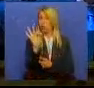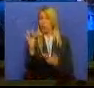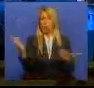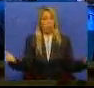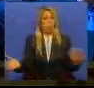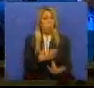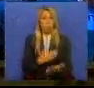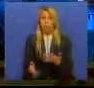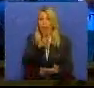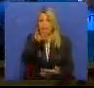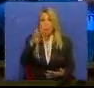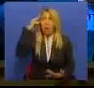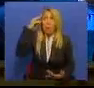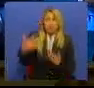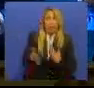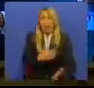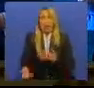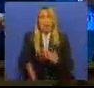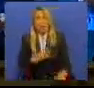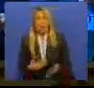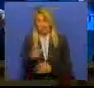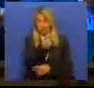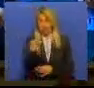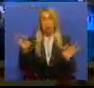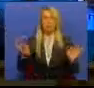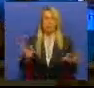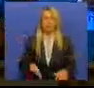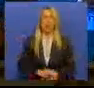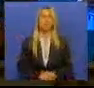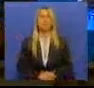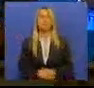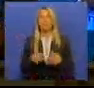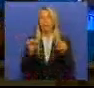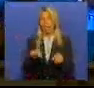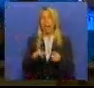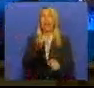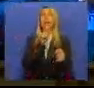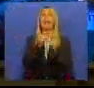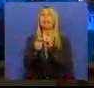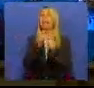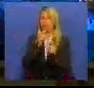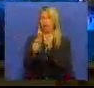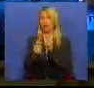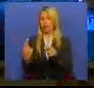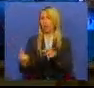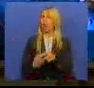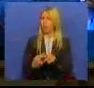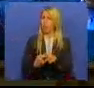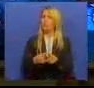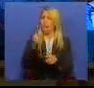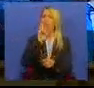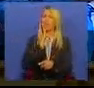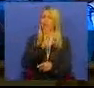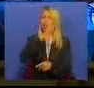as famílias. Fim de citação. Coisa brilhante. Esta entrevista, muito interessante, da Sra. Ministra da